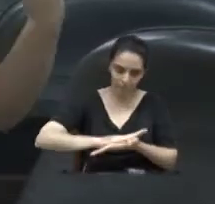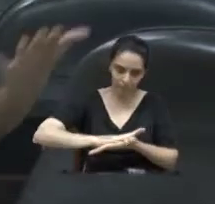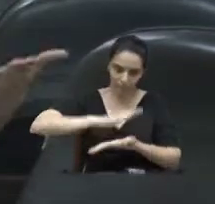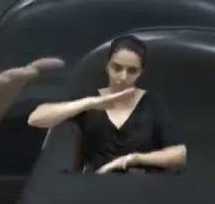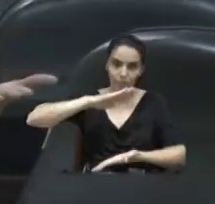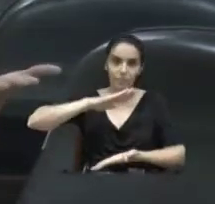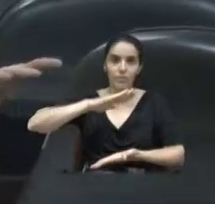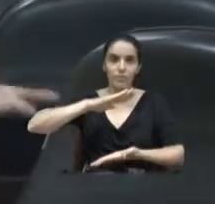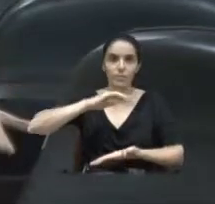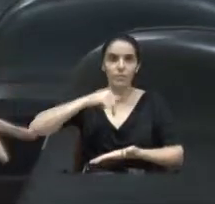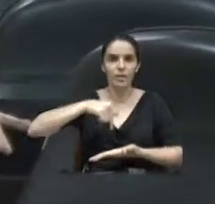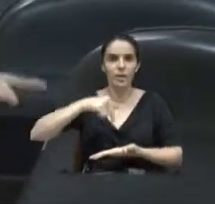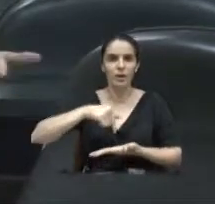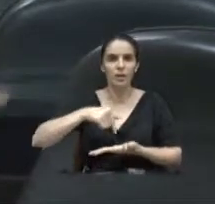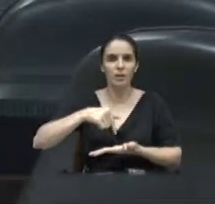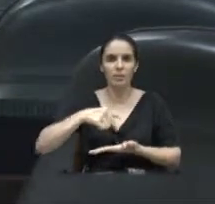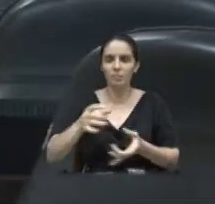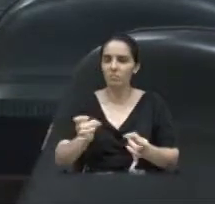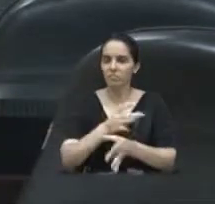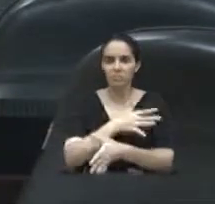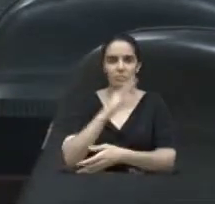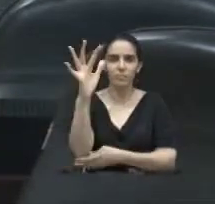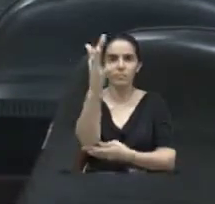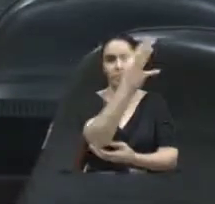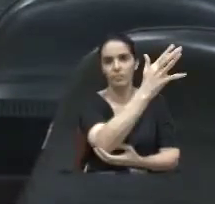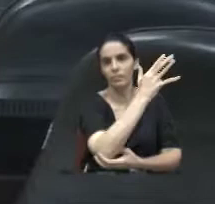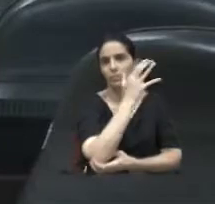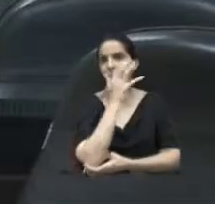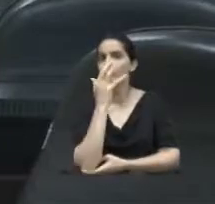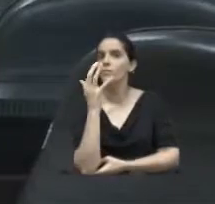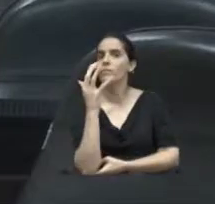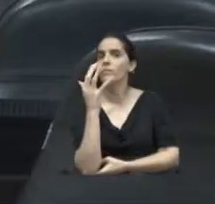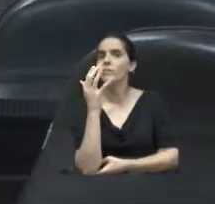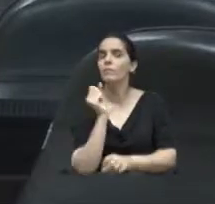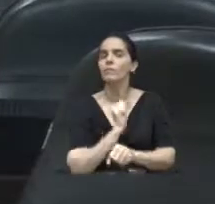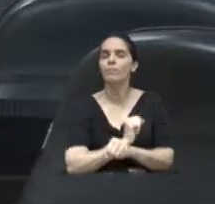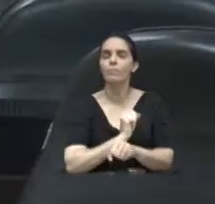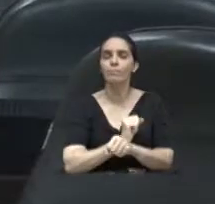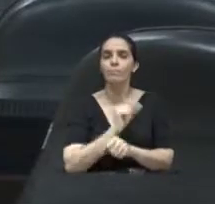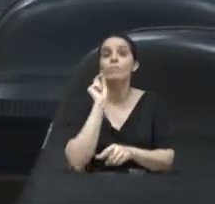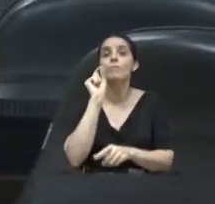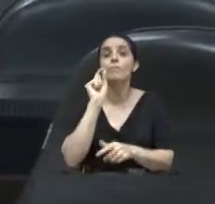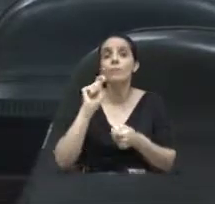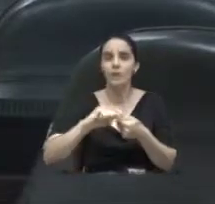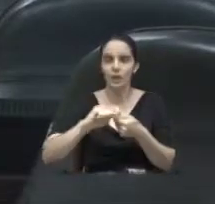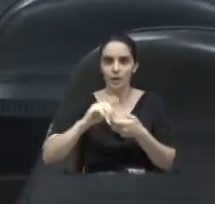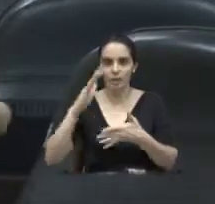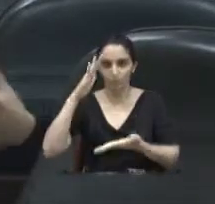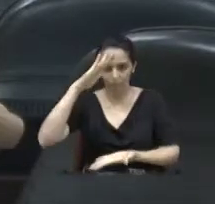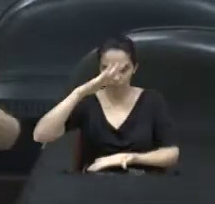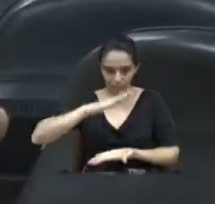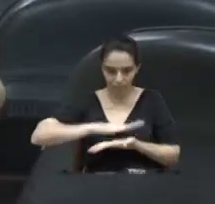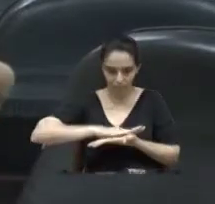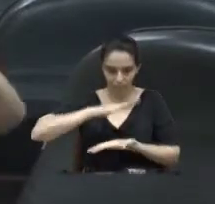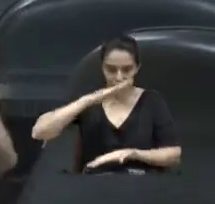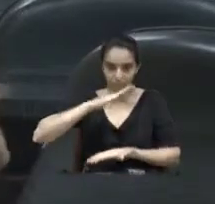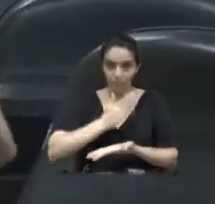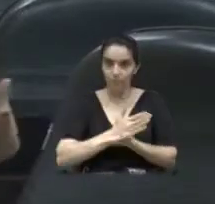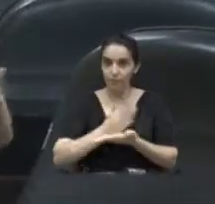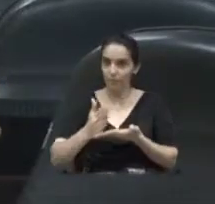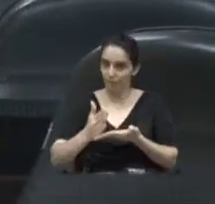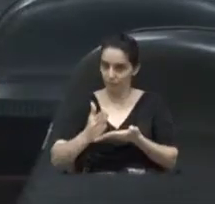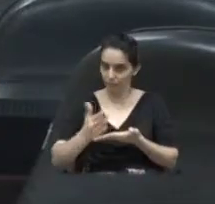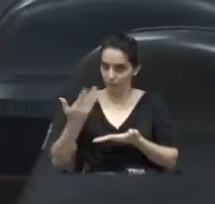estão paradas no Horto Florestal, no Complexo do Horto, aguardando uma destinação. Essas prensas, no início, o